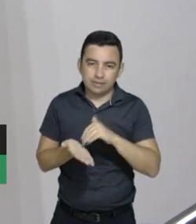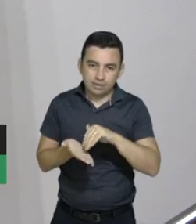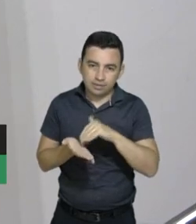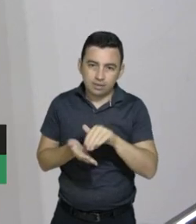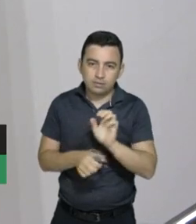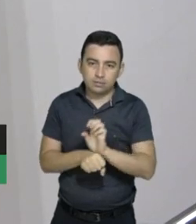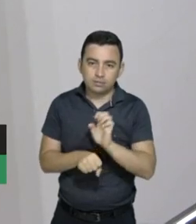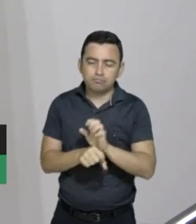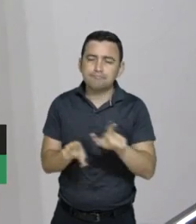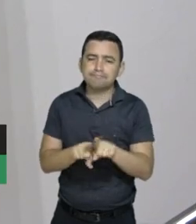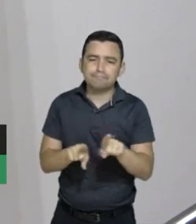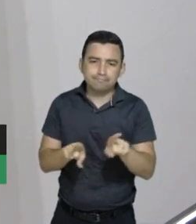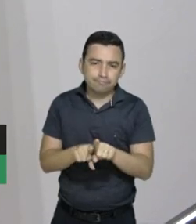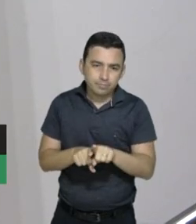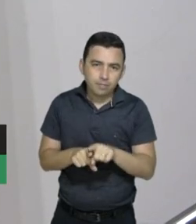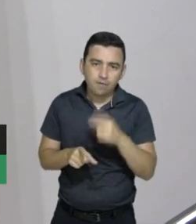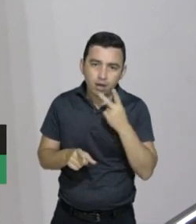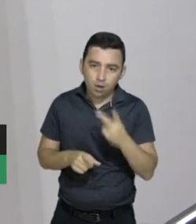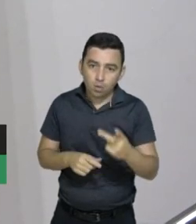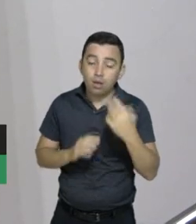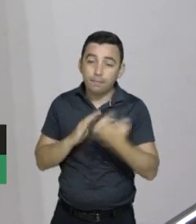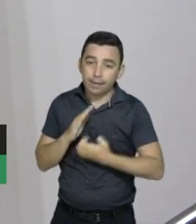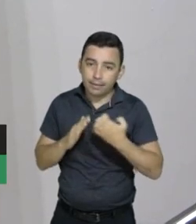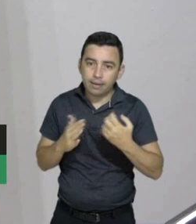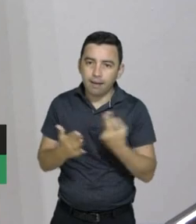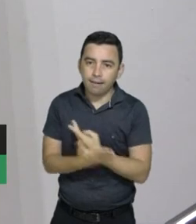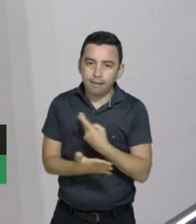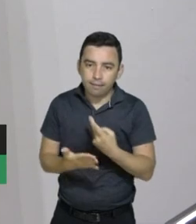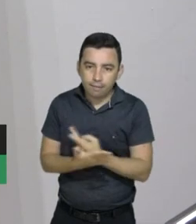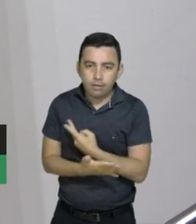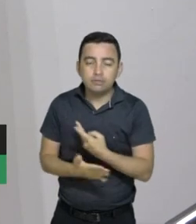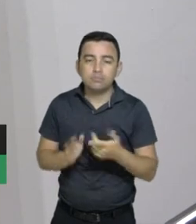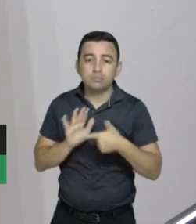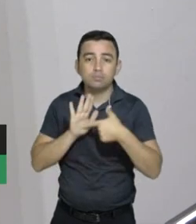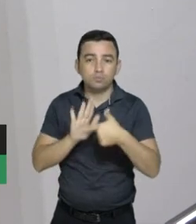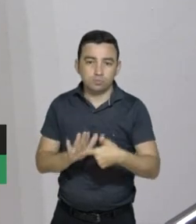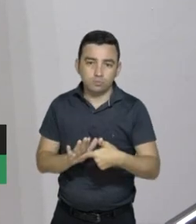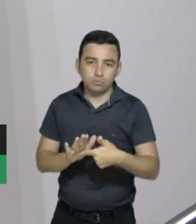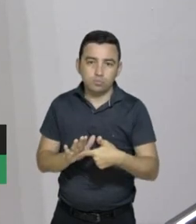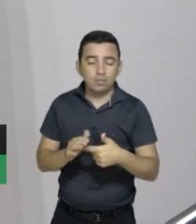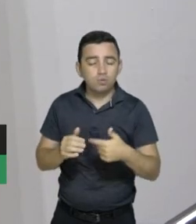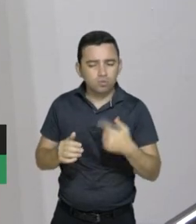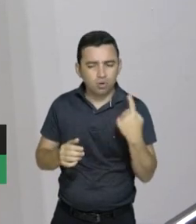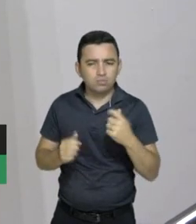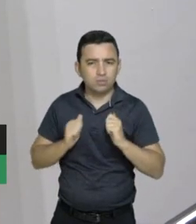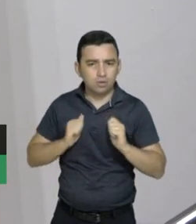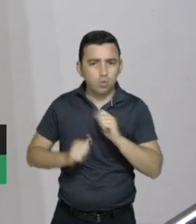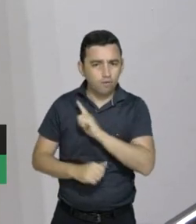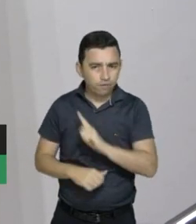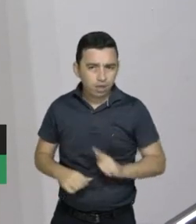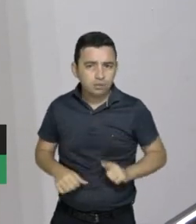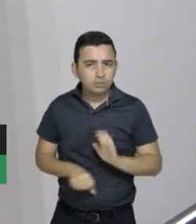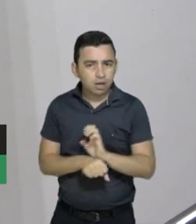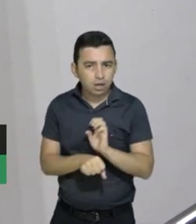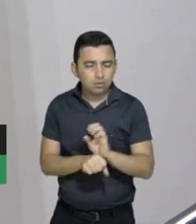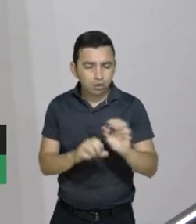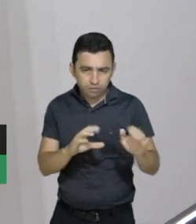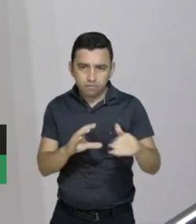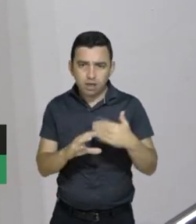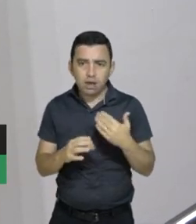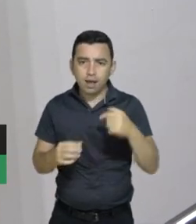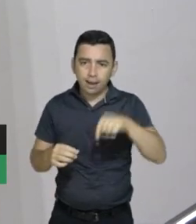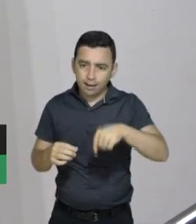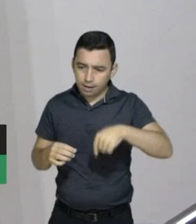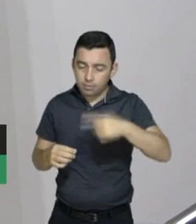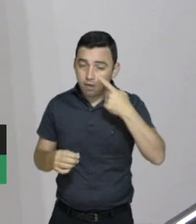já falou na empresa sobre essas regularidades e o que foi apontado então a gente espera que o governo estado manda para essa casa para a gente ver o que